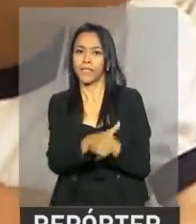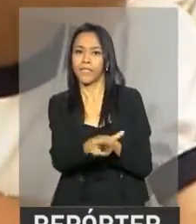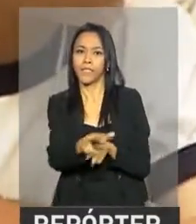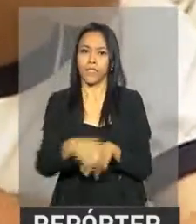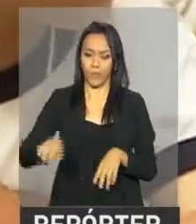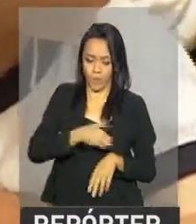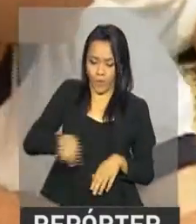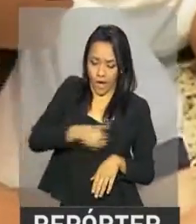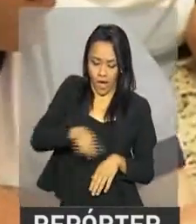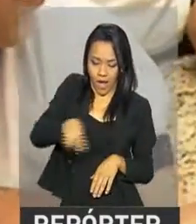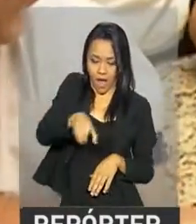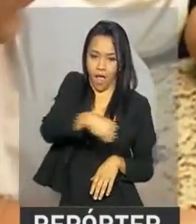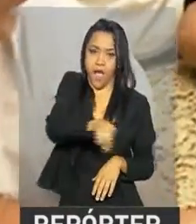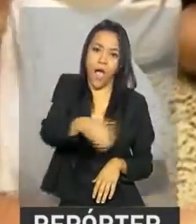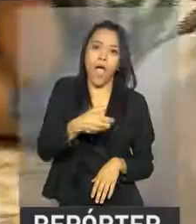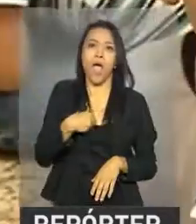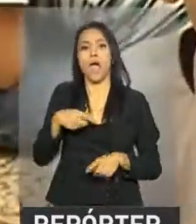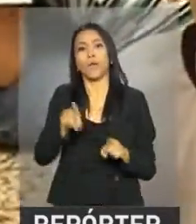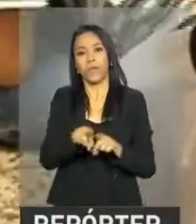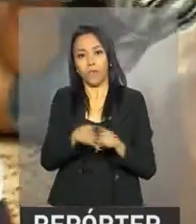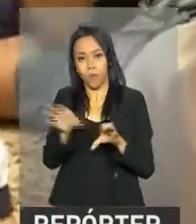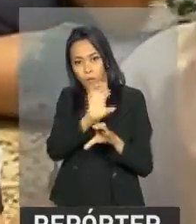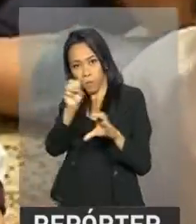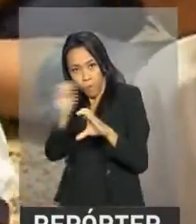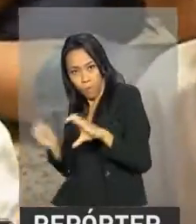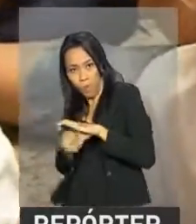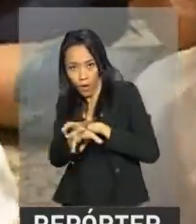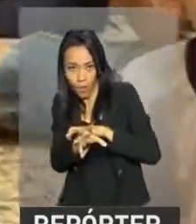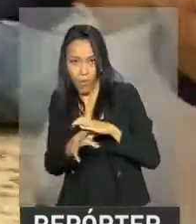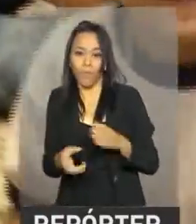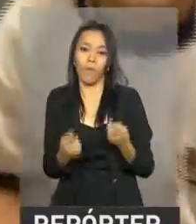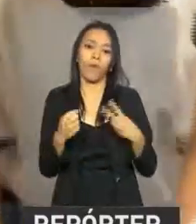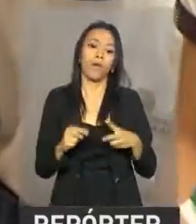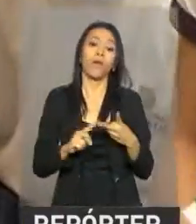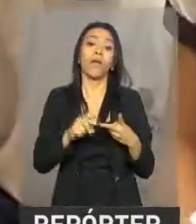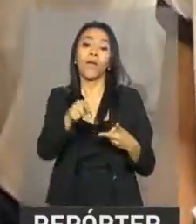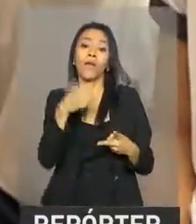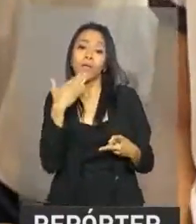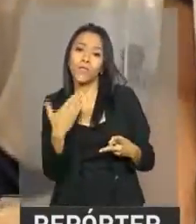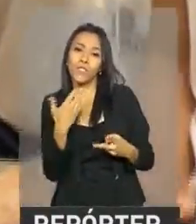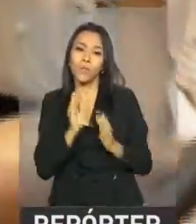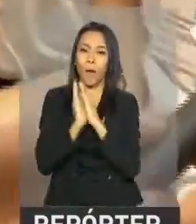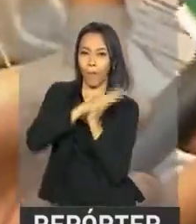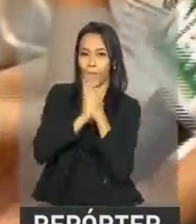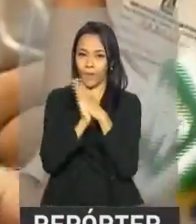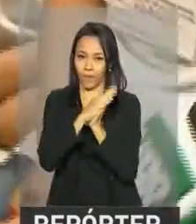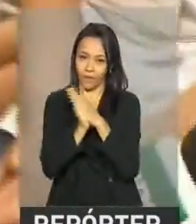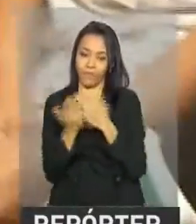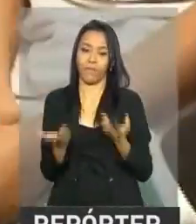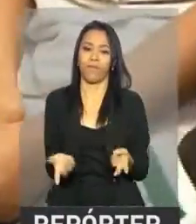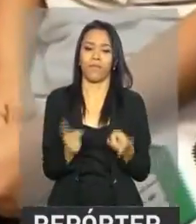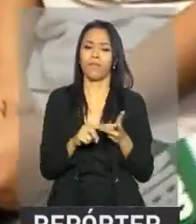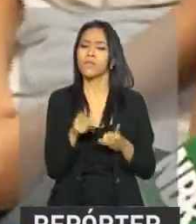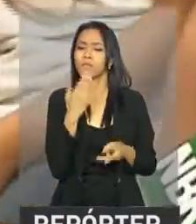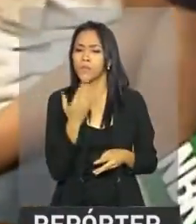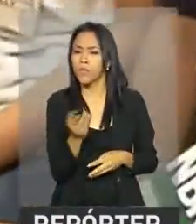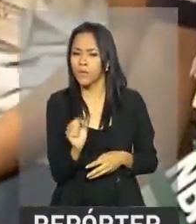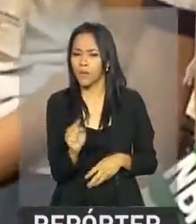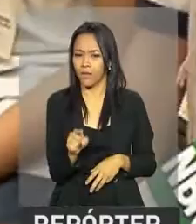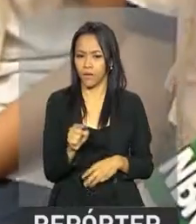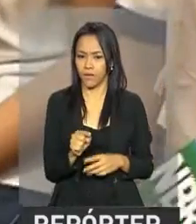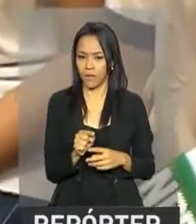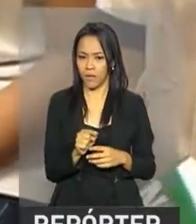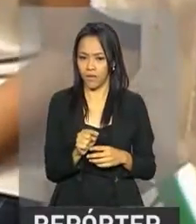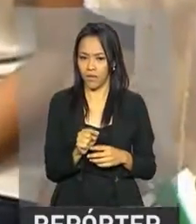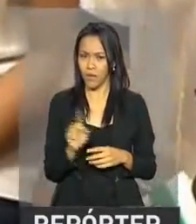Quest Pel e um Pokémon. Eu pedi um patins. Eu uma boneca. E você? Eu